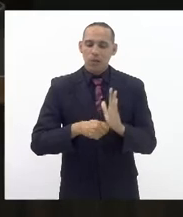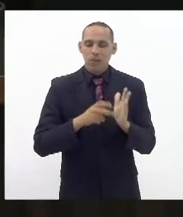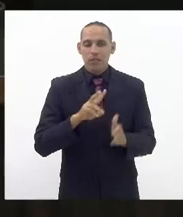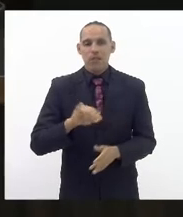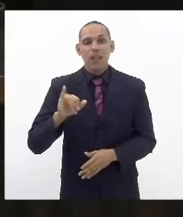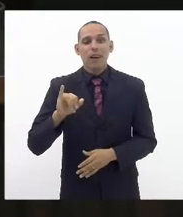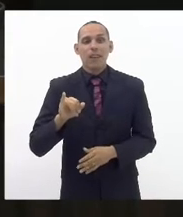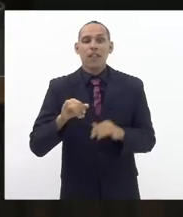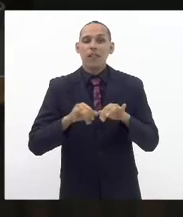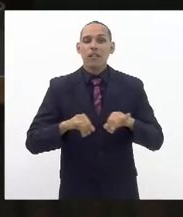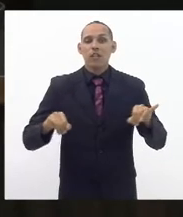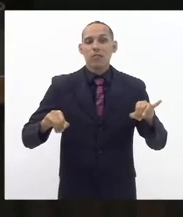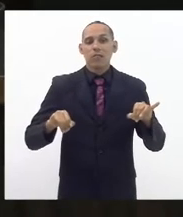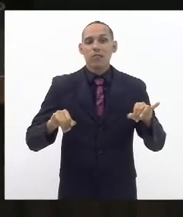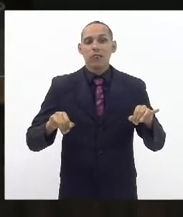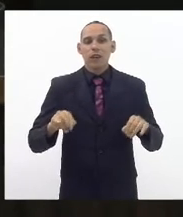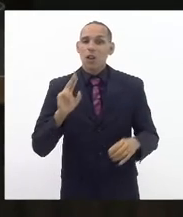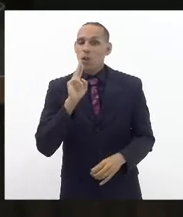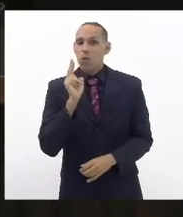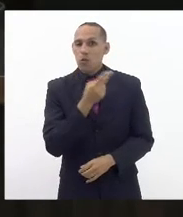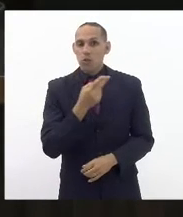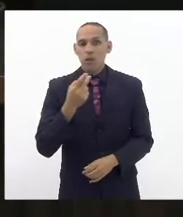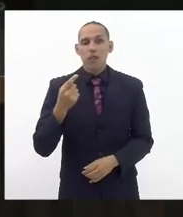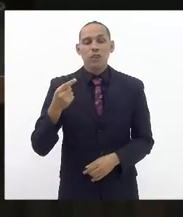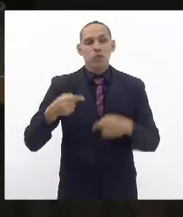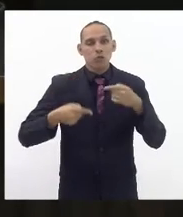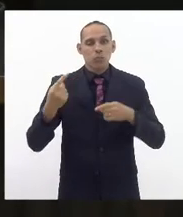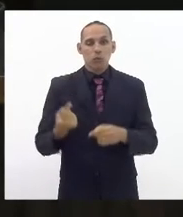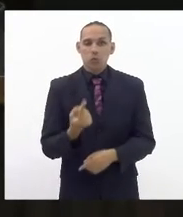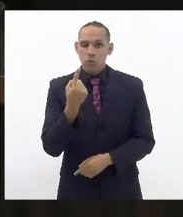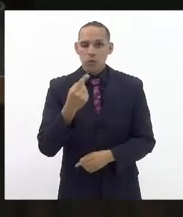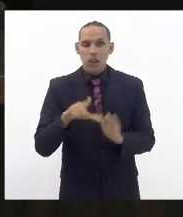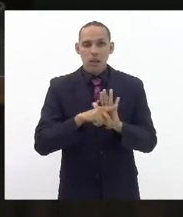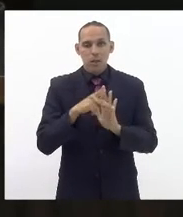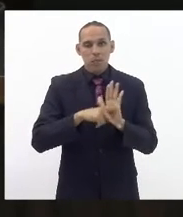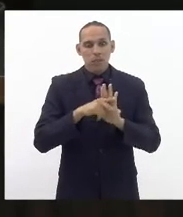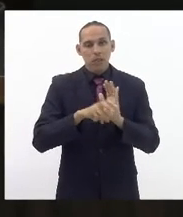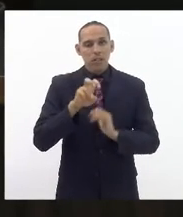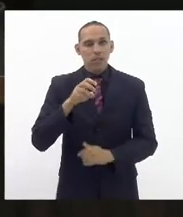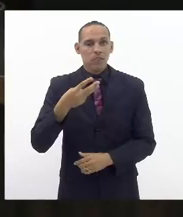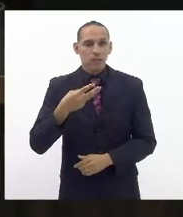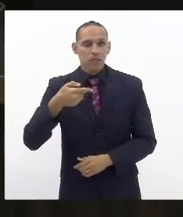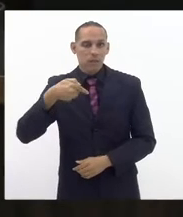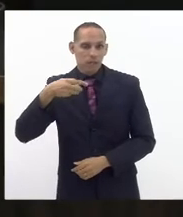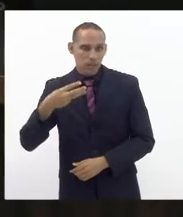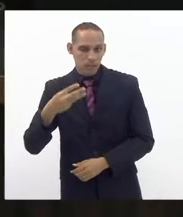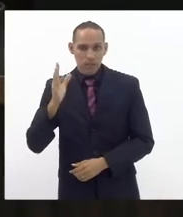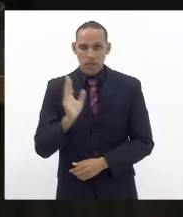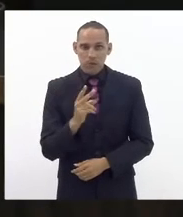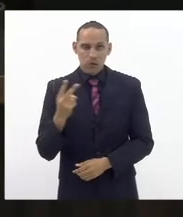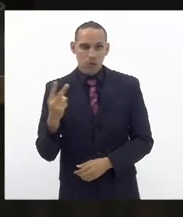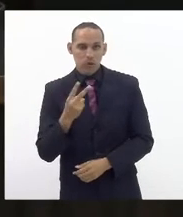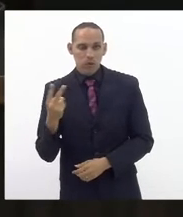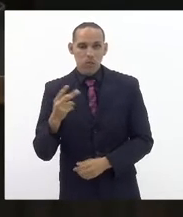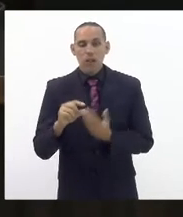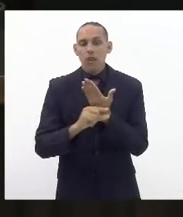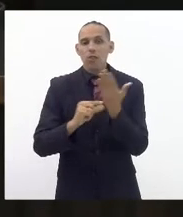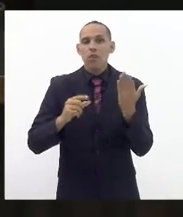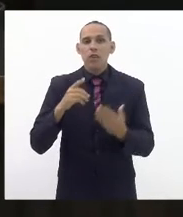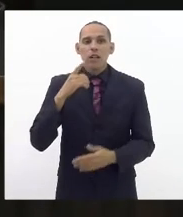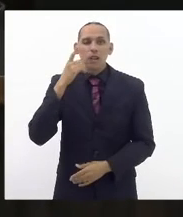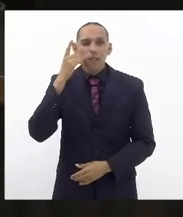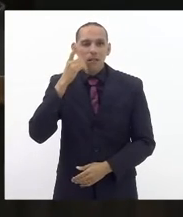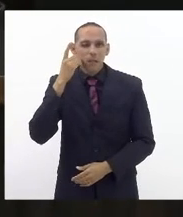autógrafo. Anuncio em regime de urgência, em discussão única, projeto de lei número 5373, de 22, de autoria do deputado